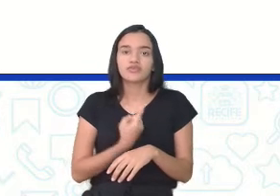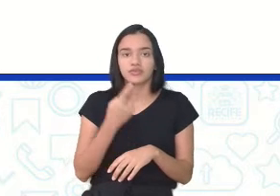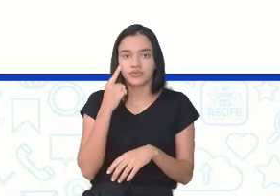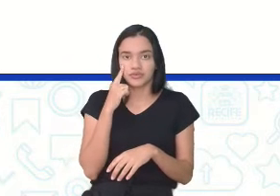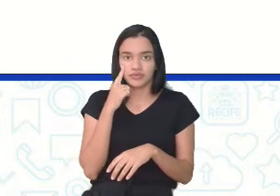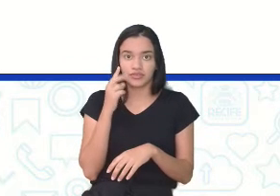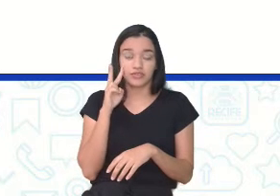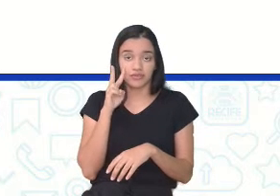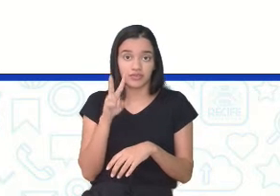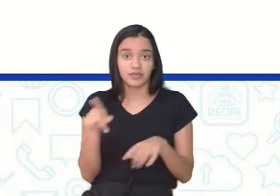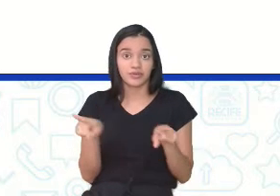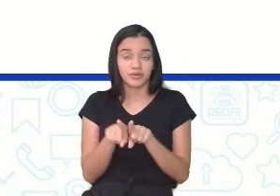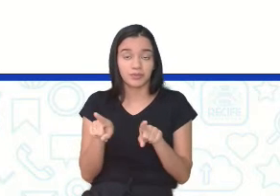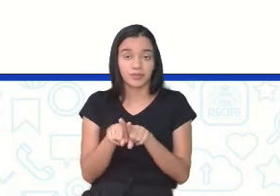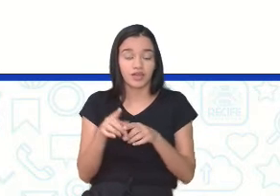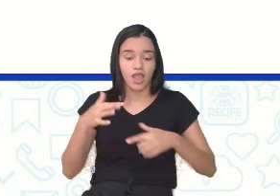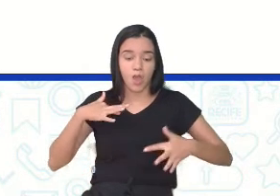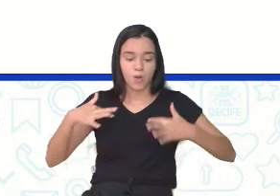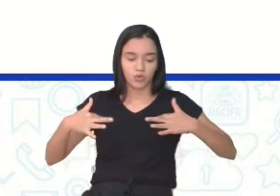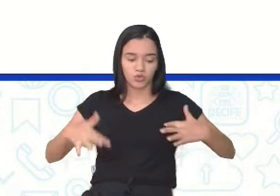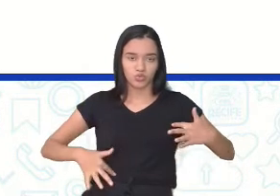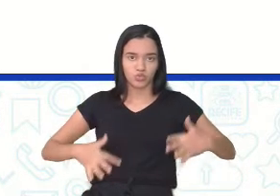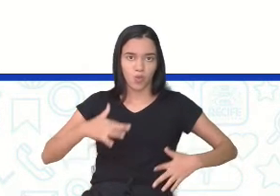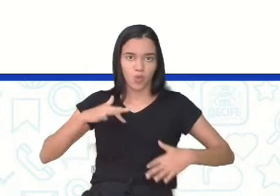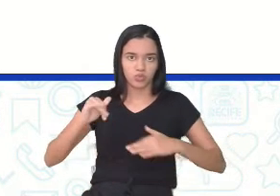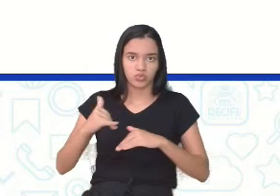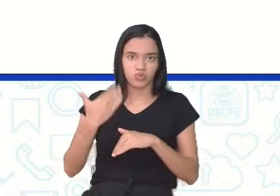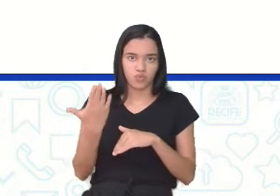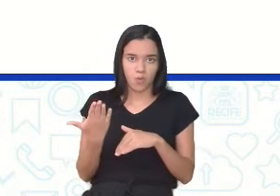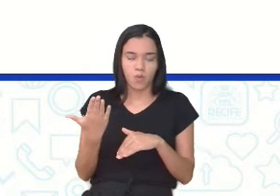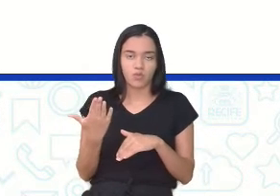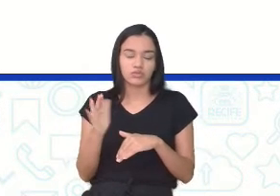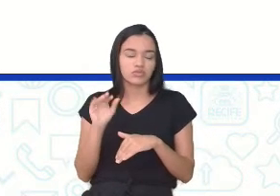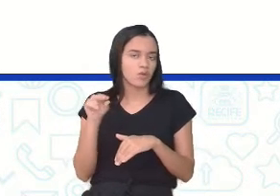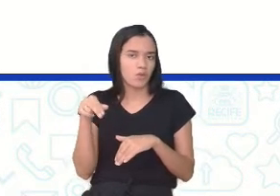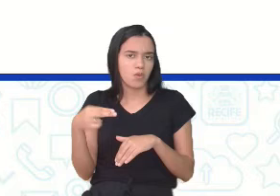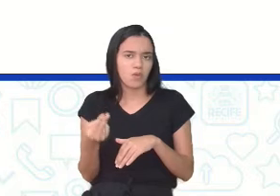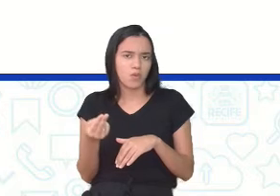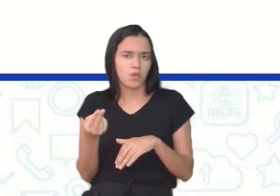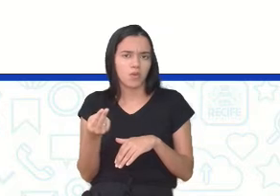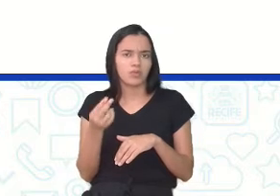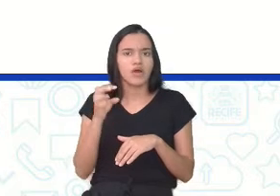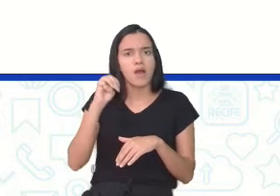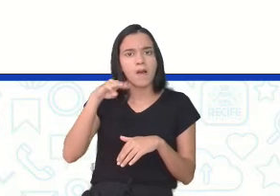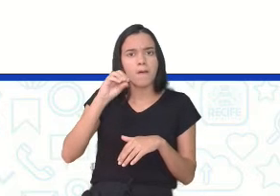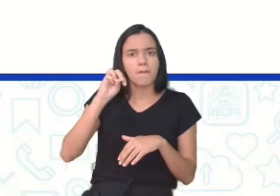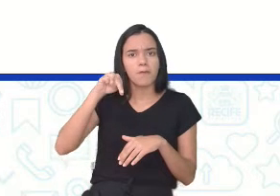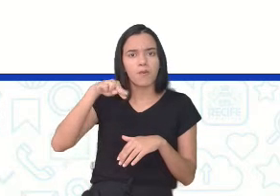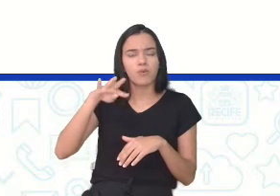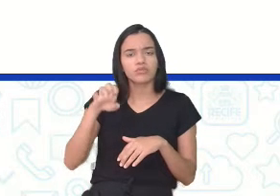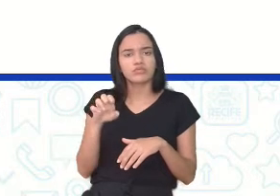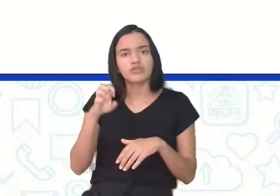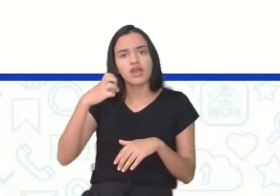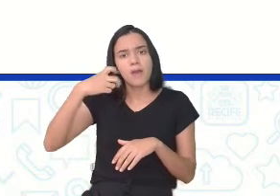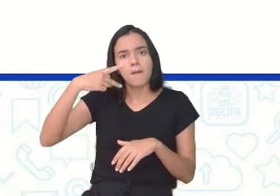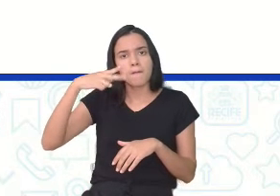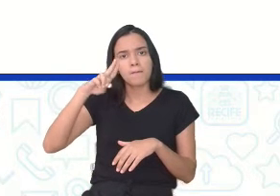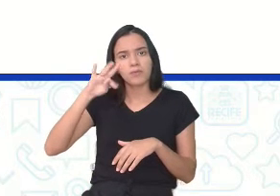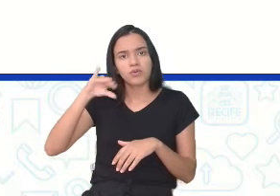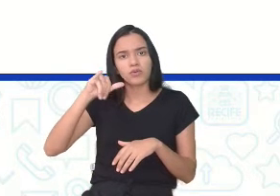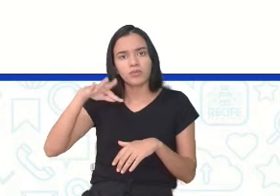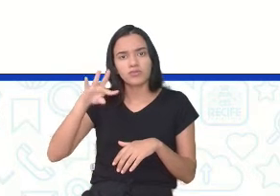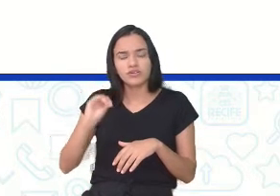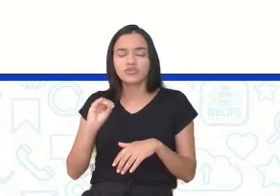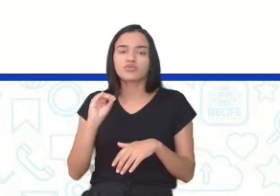existem os órgãos externos, não é? O monte de Vênus, ou também chamado monte púbico, a vulva, não é? Que